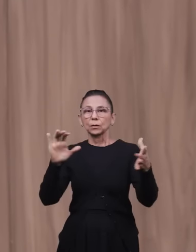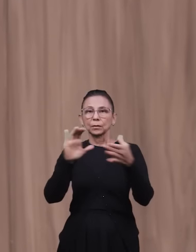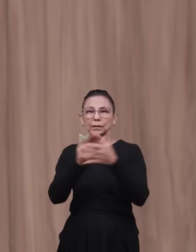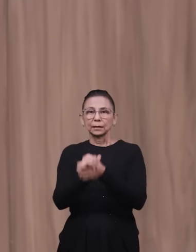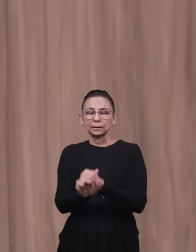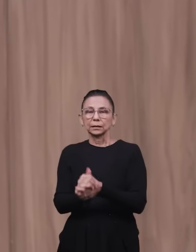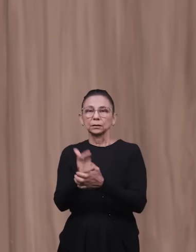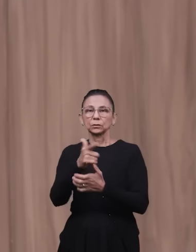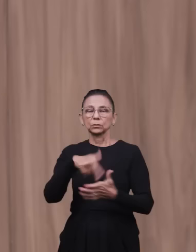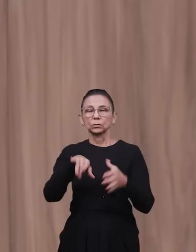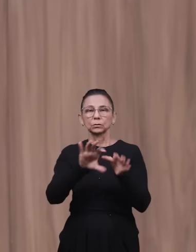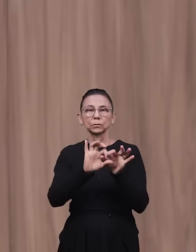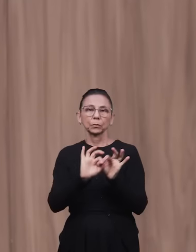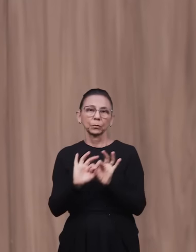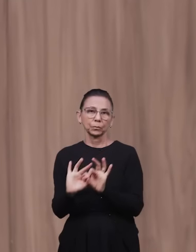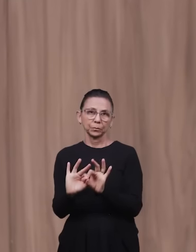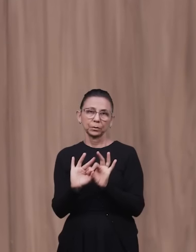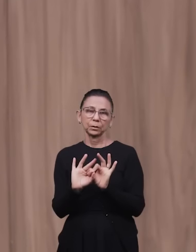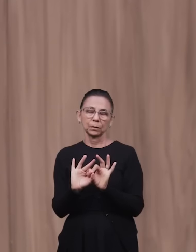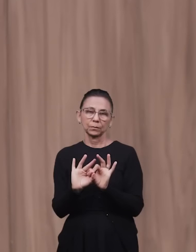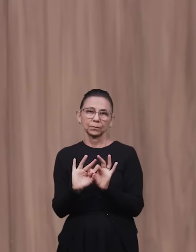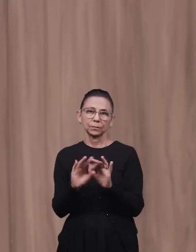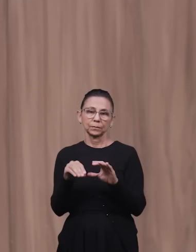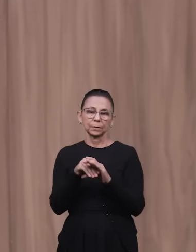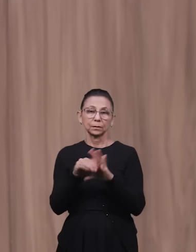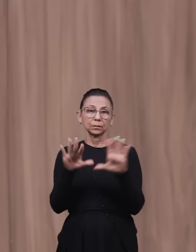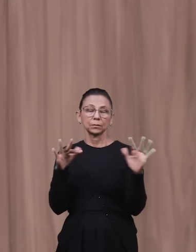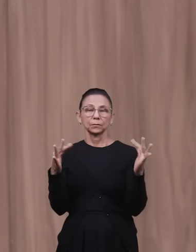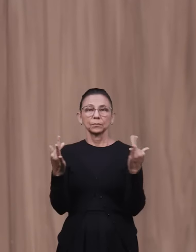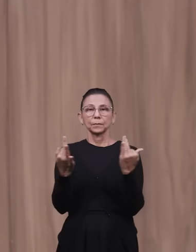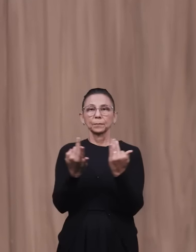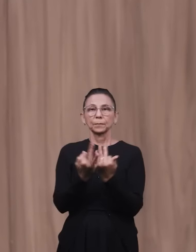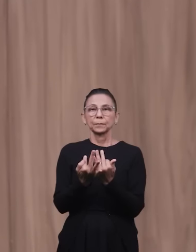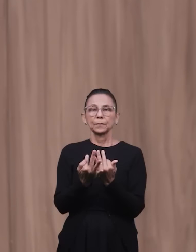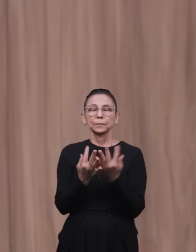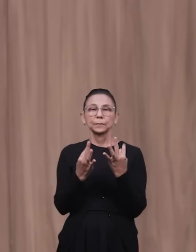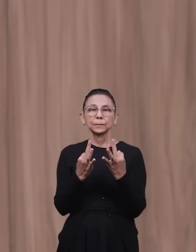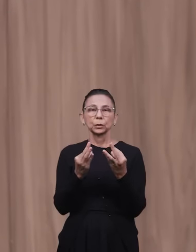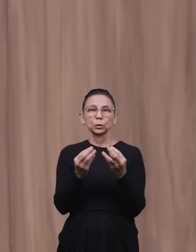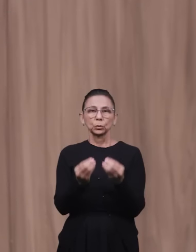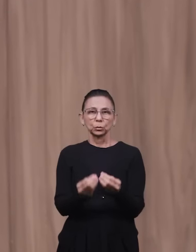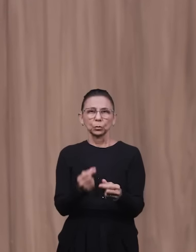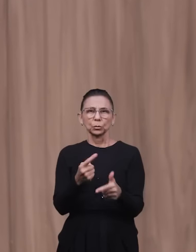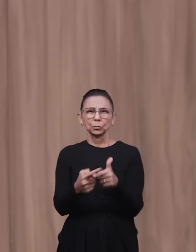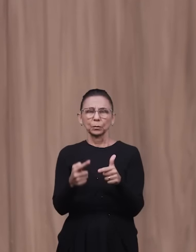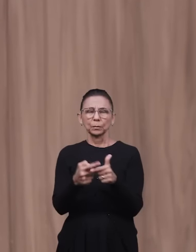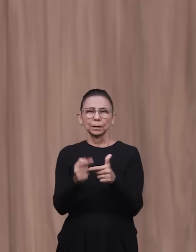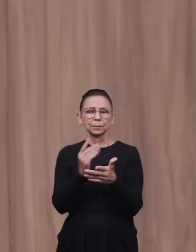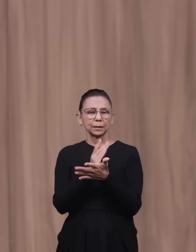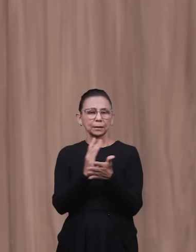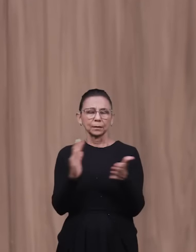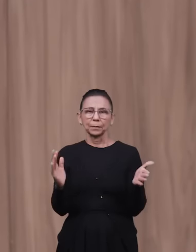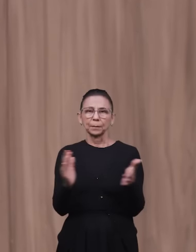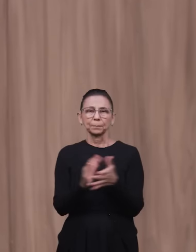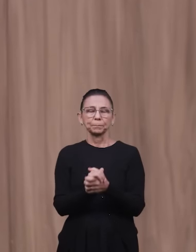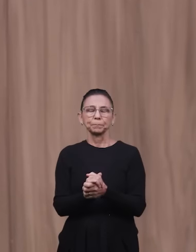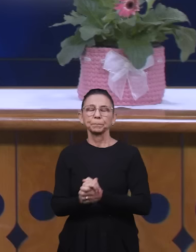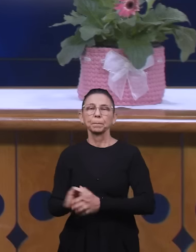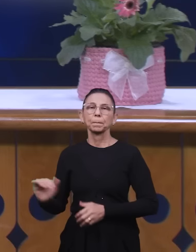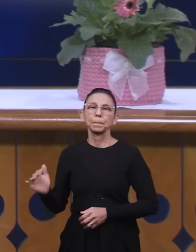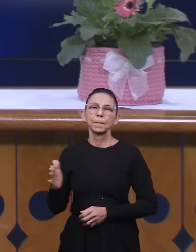bênção que restaurará a comunhão conjugal nessa família e toda situação de conflito será